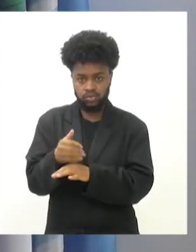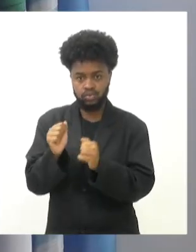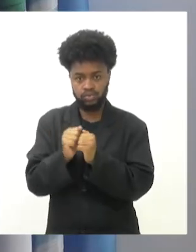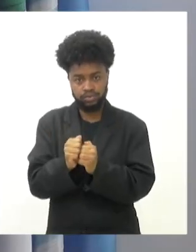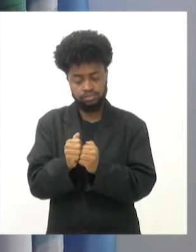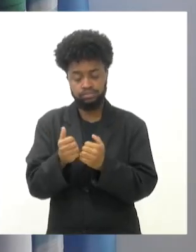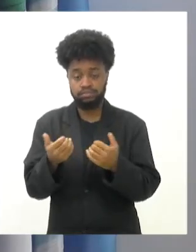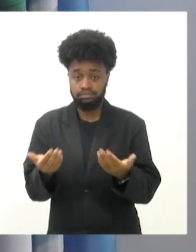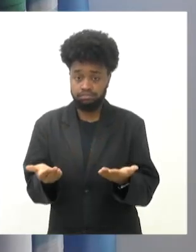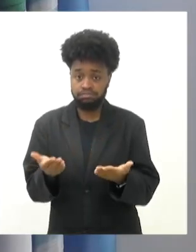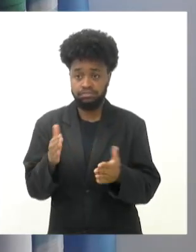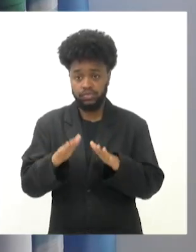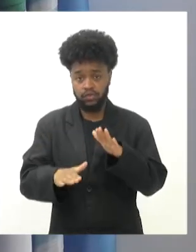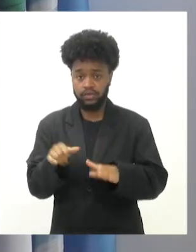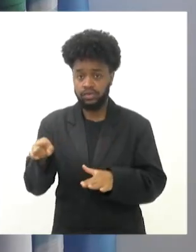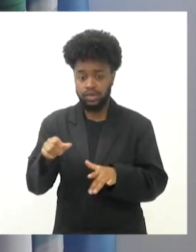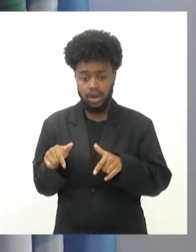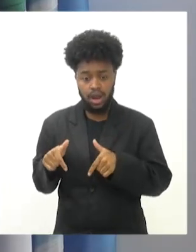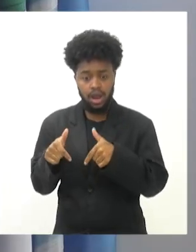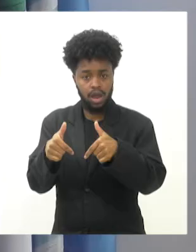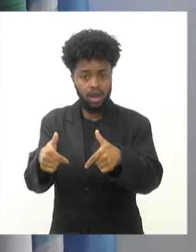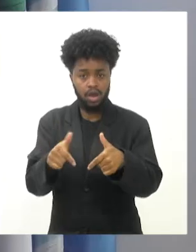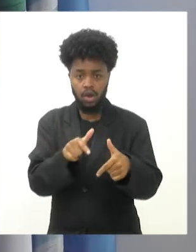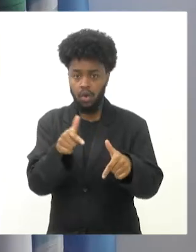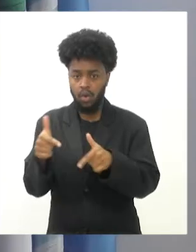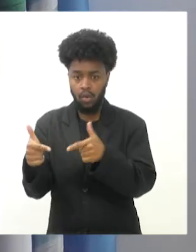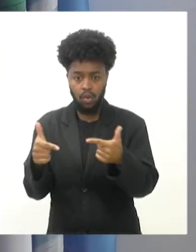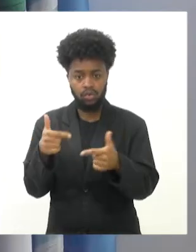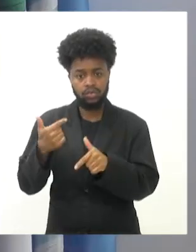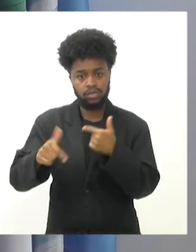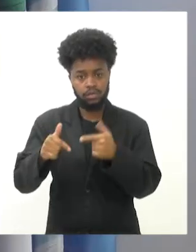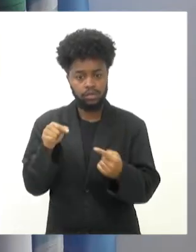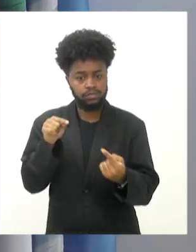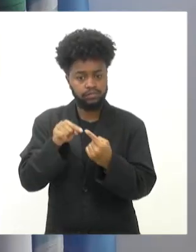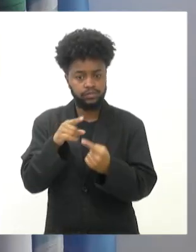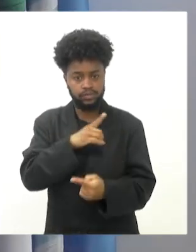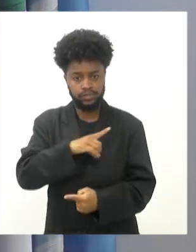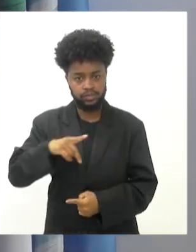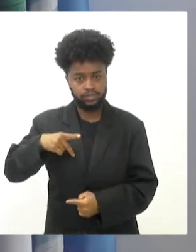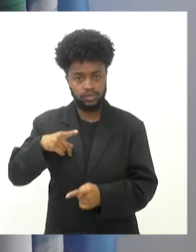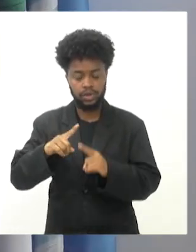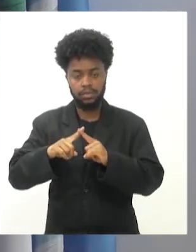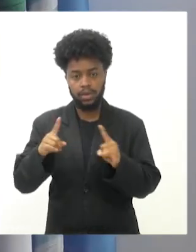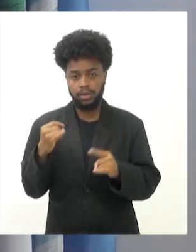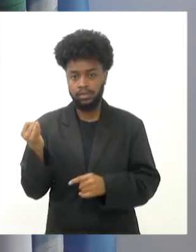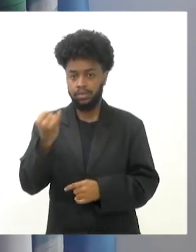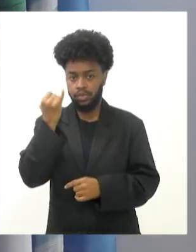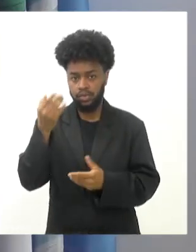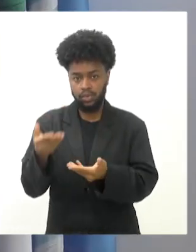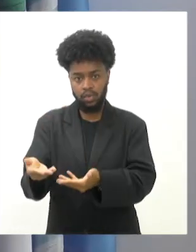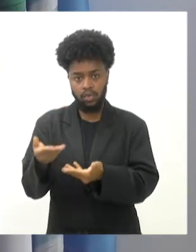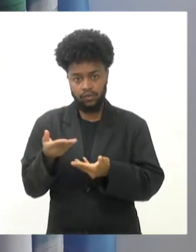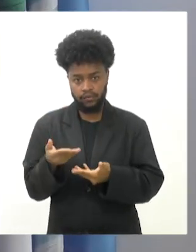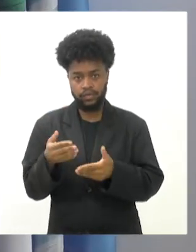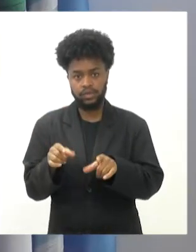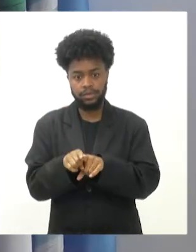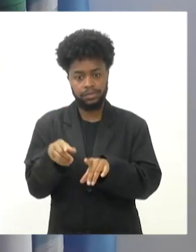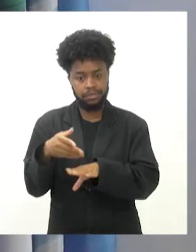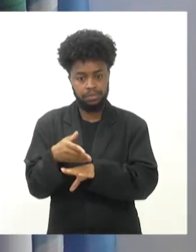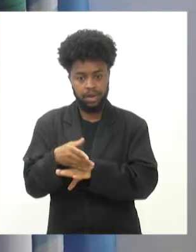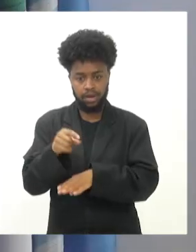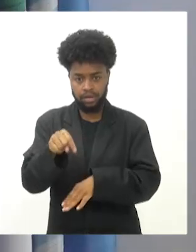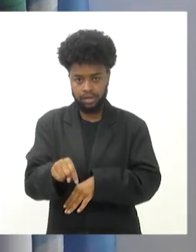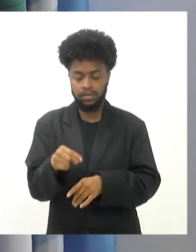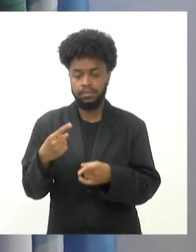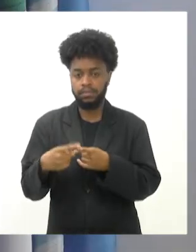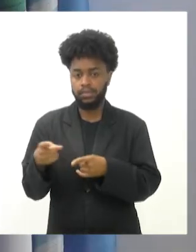que ela esteja cumprindo uma outra missão perante a Defensoria Pública, seria importante que nós tivéssemos a presença dela aqui,